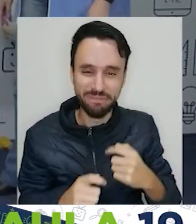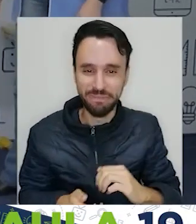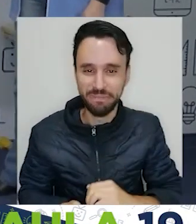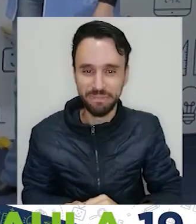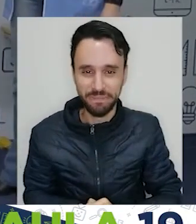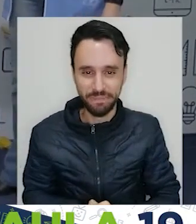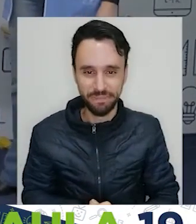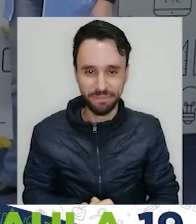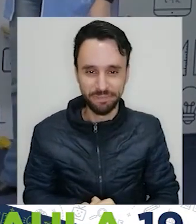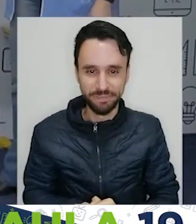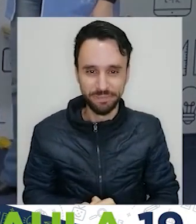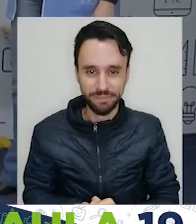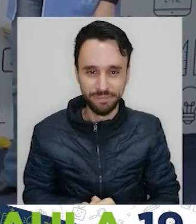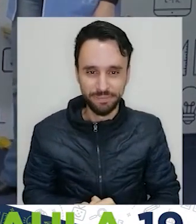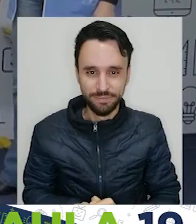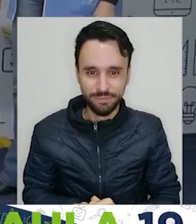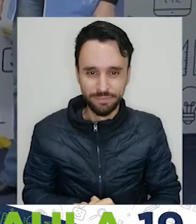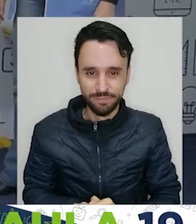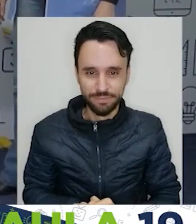ver.